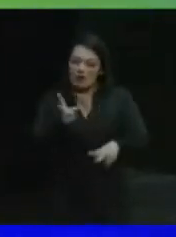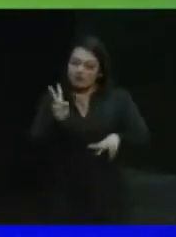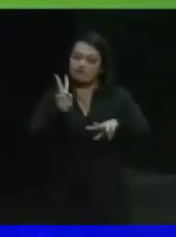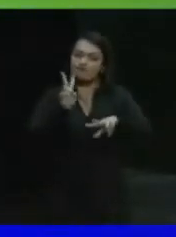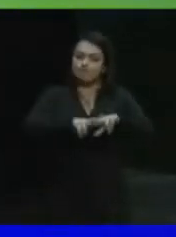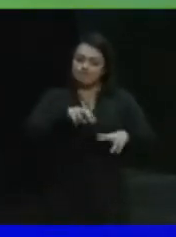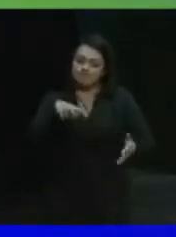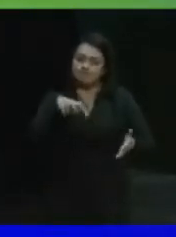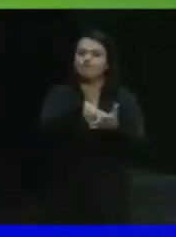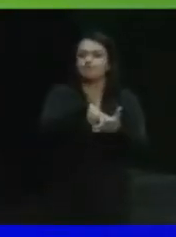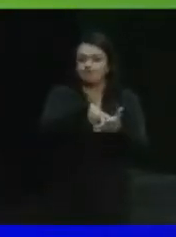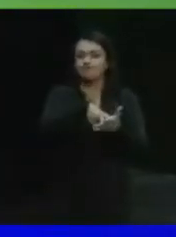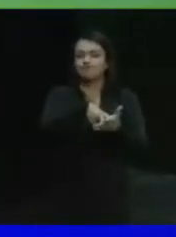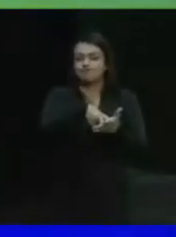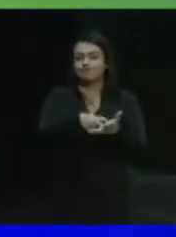crimes.